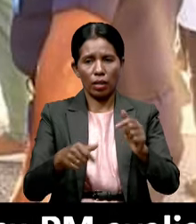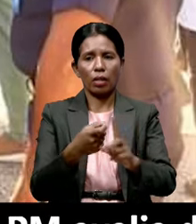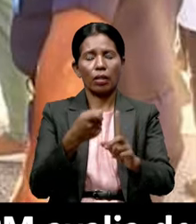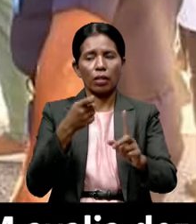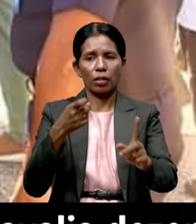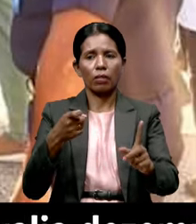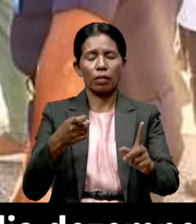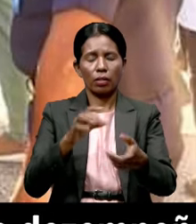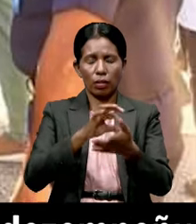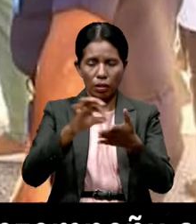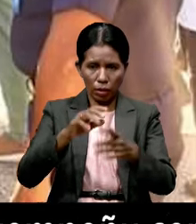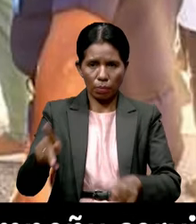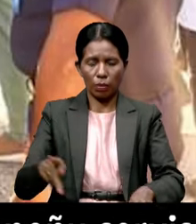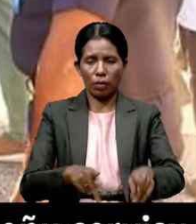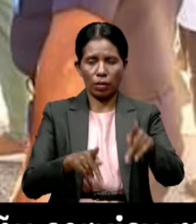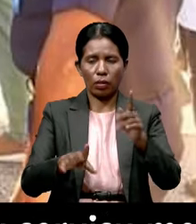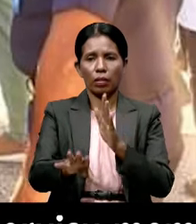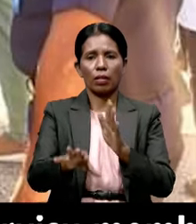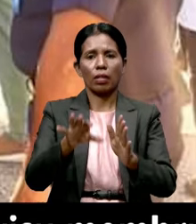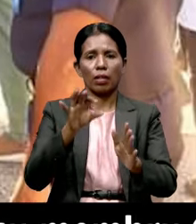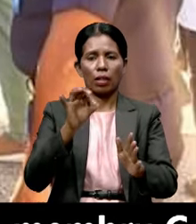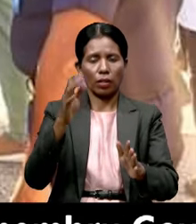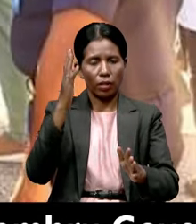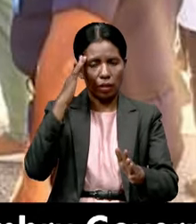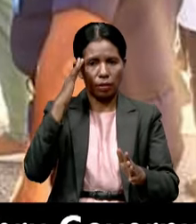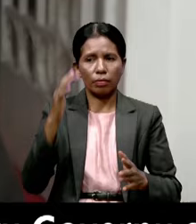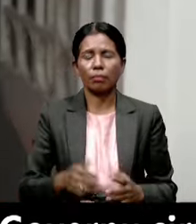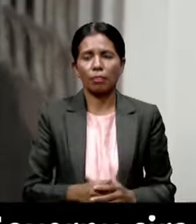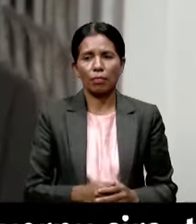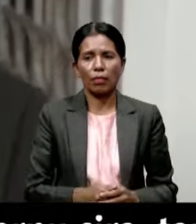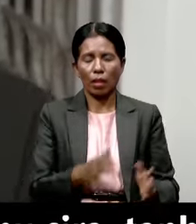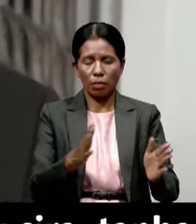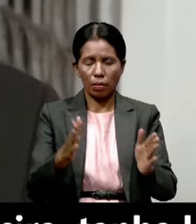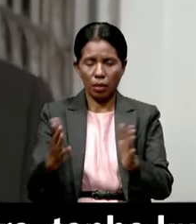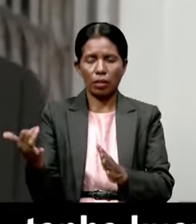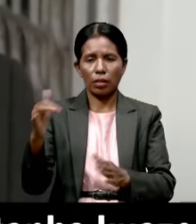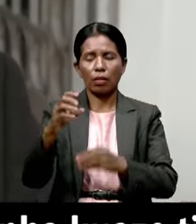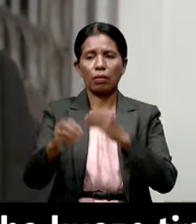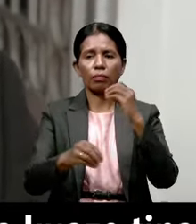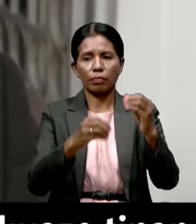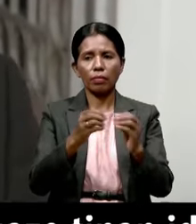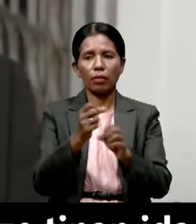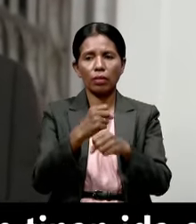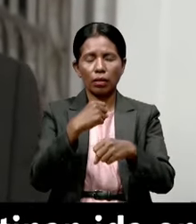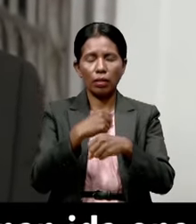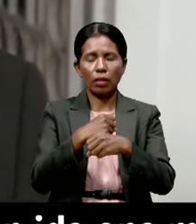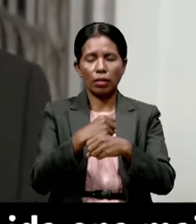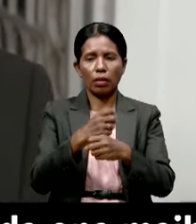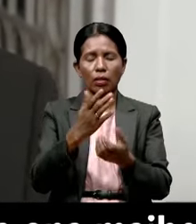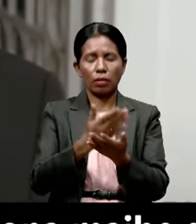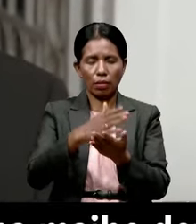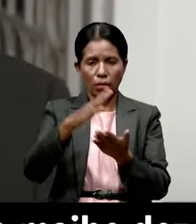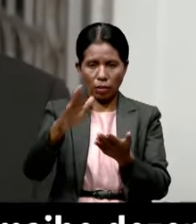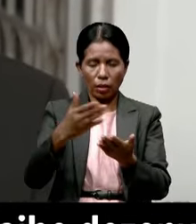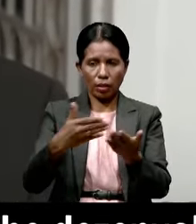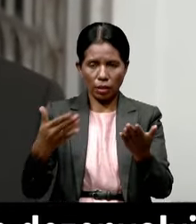russe escritura público ou de reta de reconhecimento. Aí é processo sira quando há aquisição, que tu há compra e venda, e tem